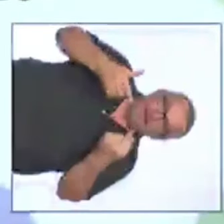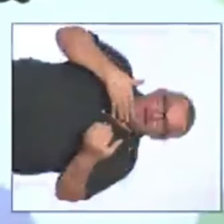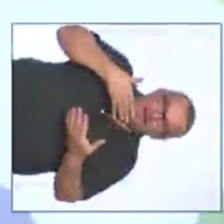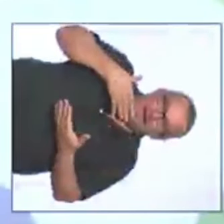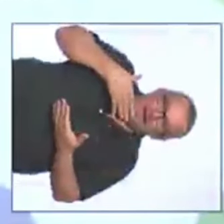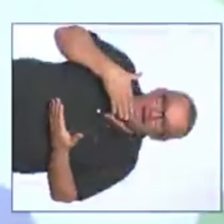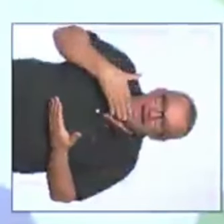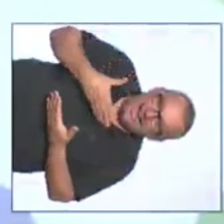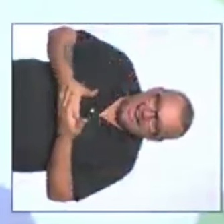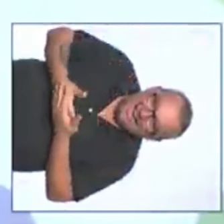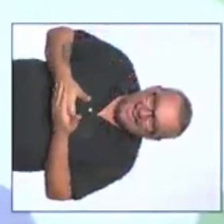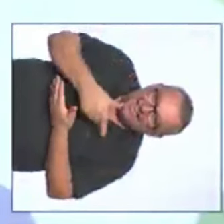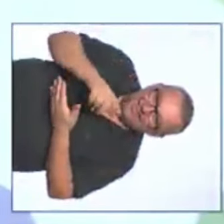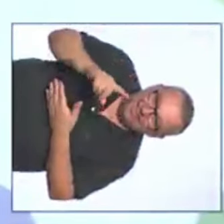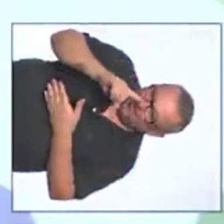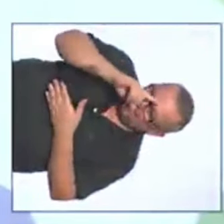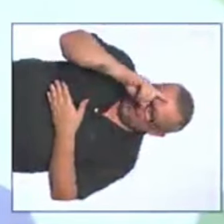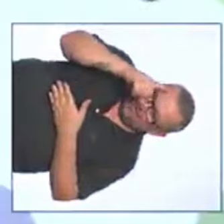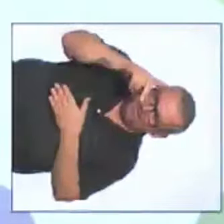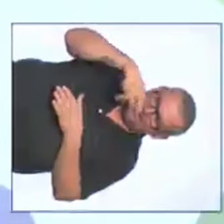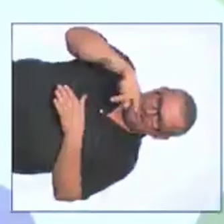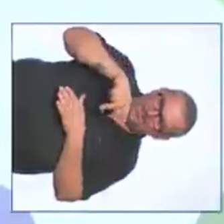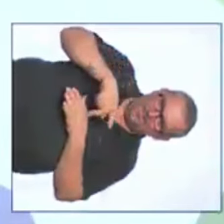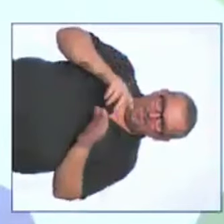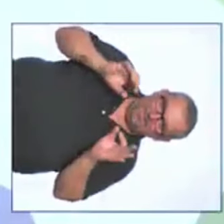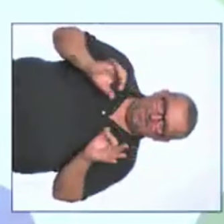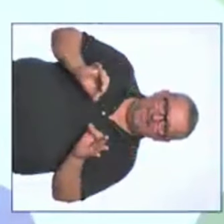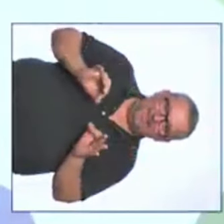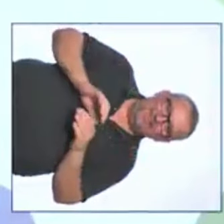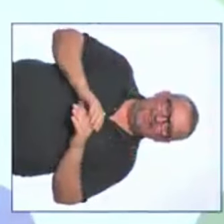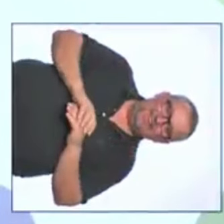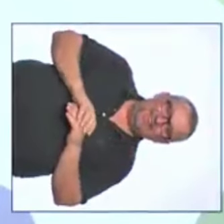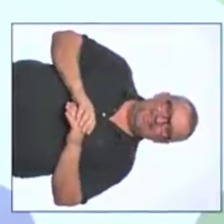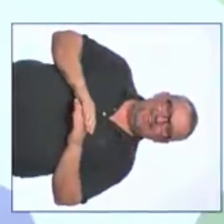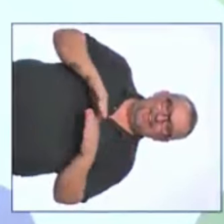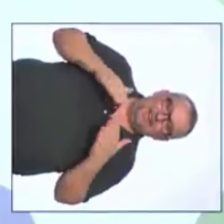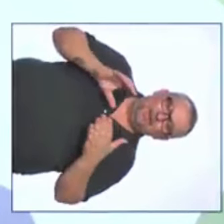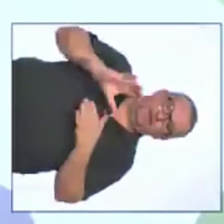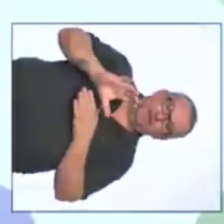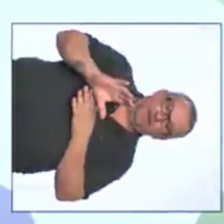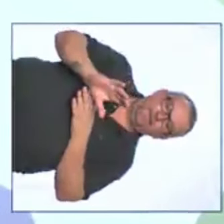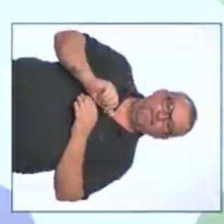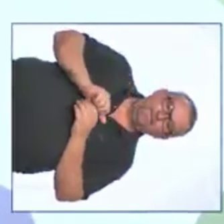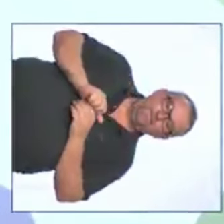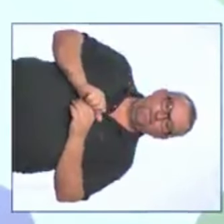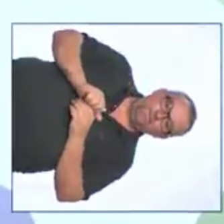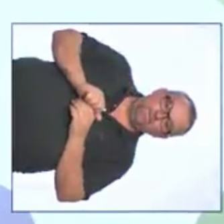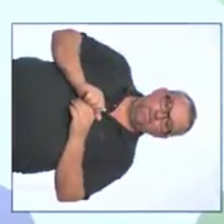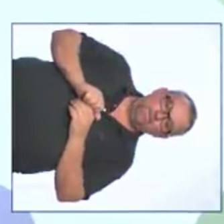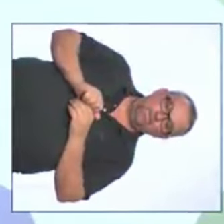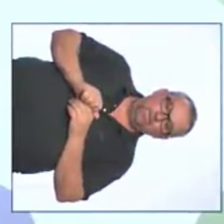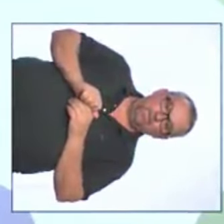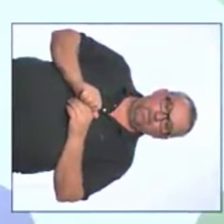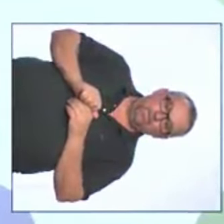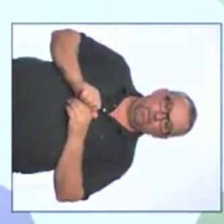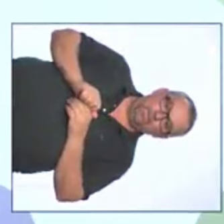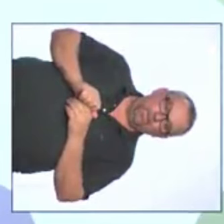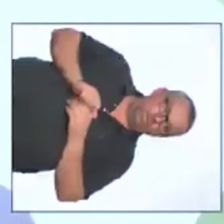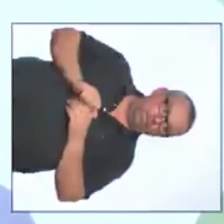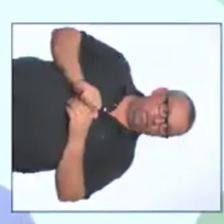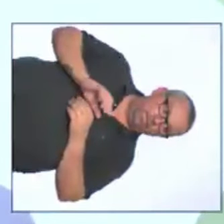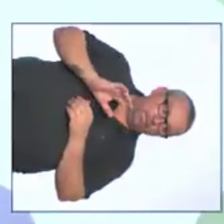muito claro não existem mais dúvidas nesse país entendeu então assim a gente mas